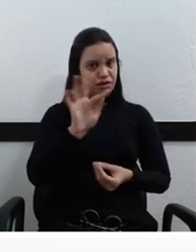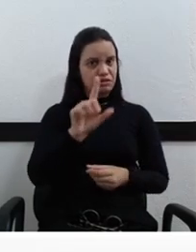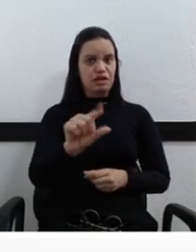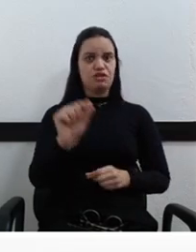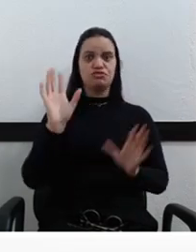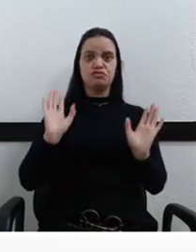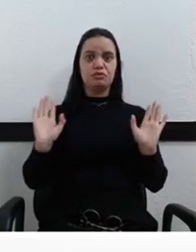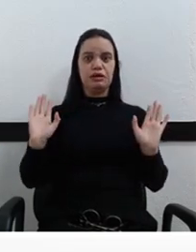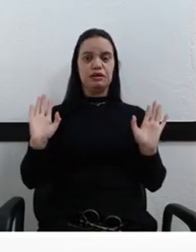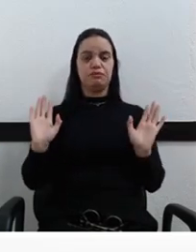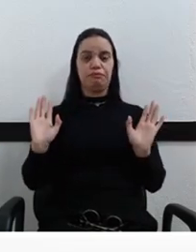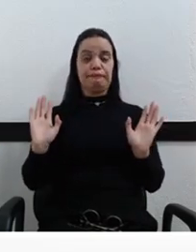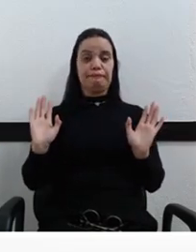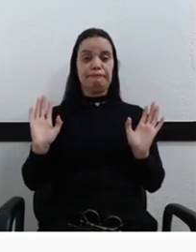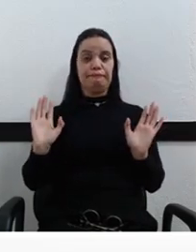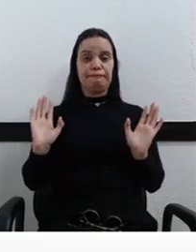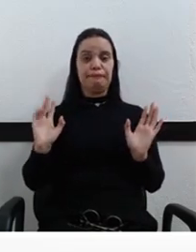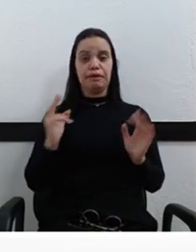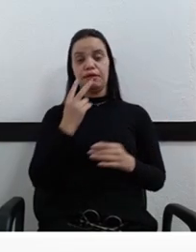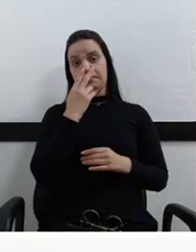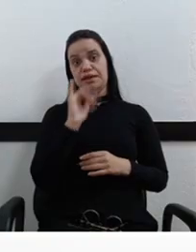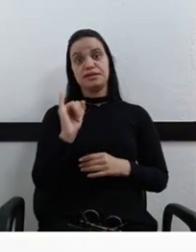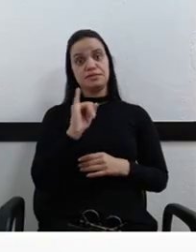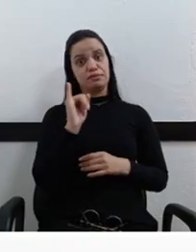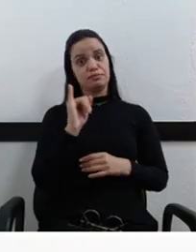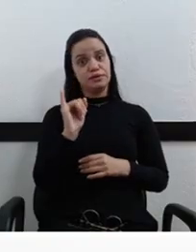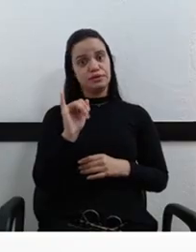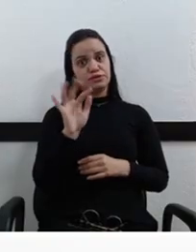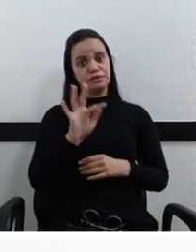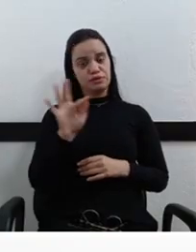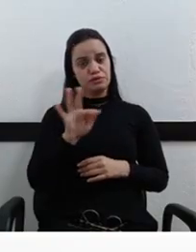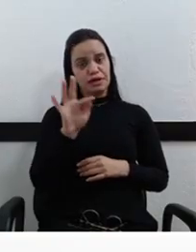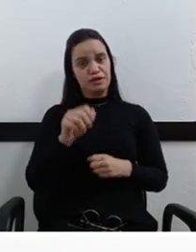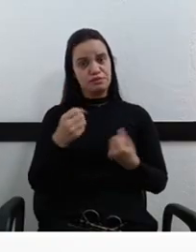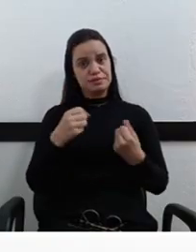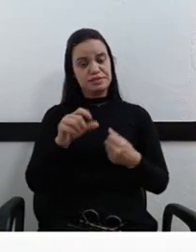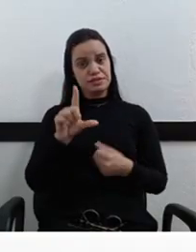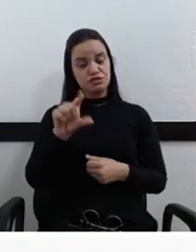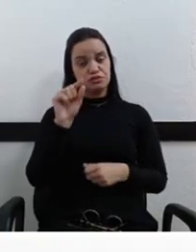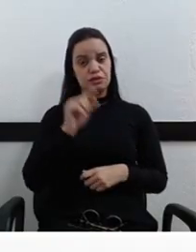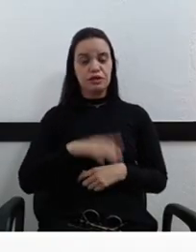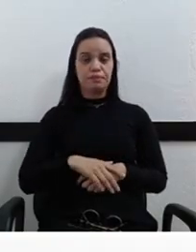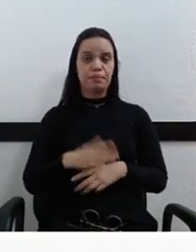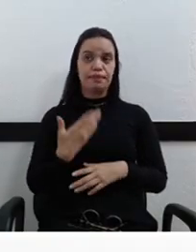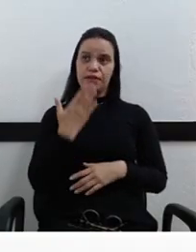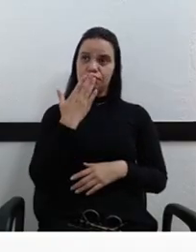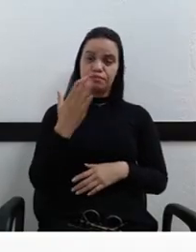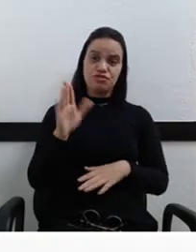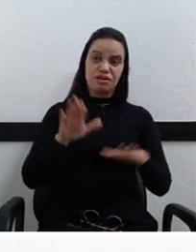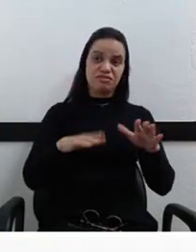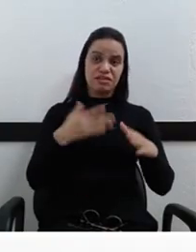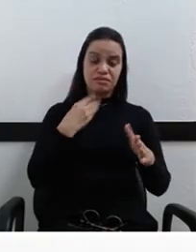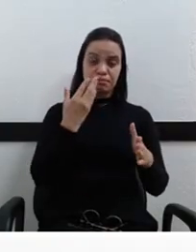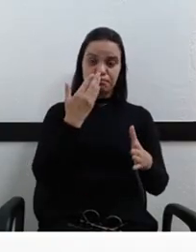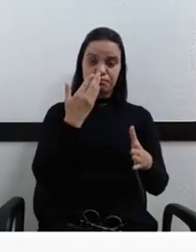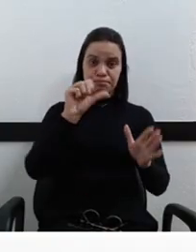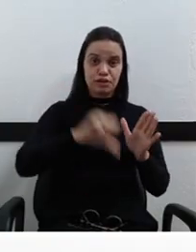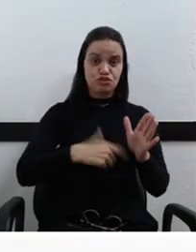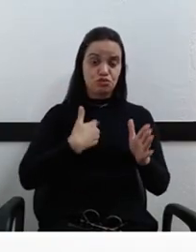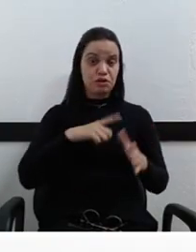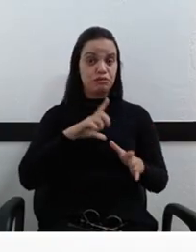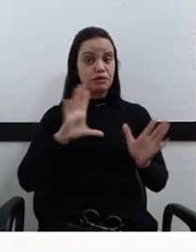precisam poder decidir. Isso me parece importante, a pessoa precisa decidir. Olha, vou pedir, pode ser que eu tenha um prejuízo, pode ser que eu não tenha. Me parece